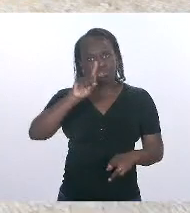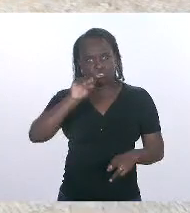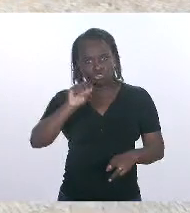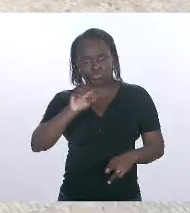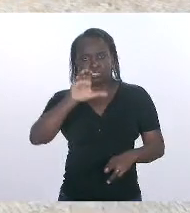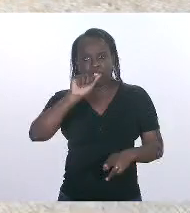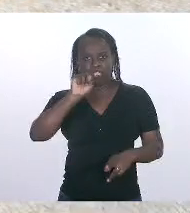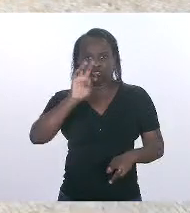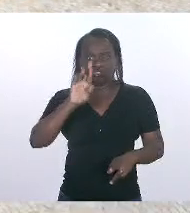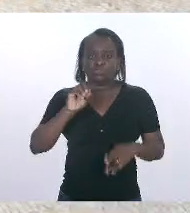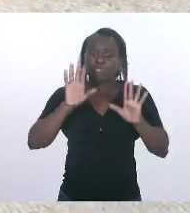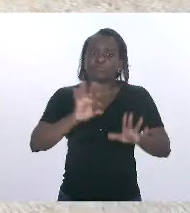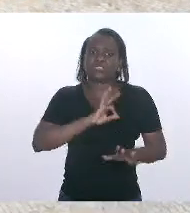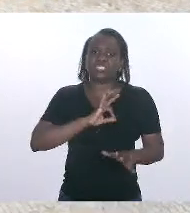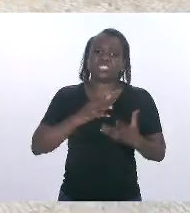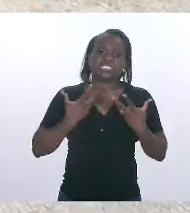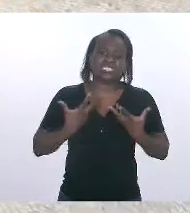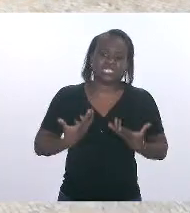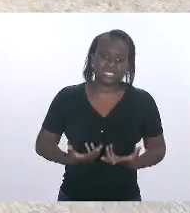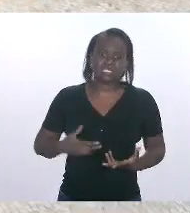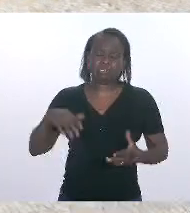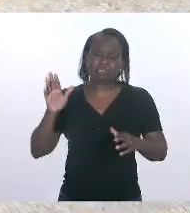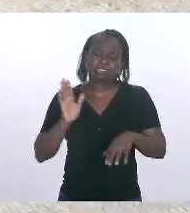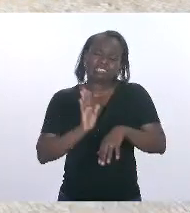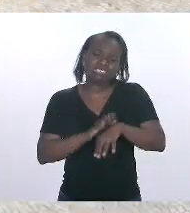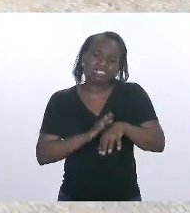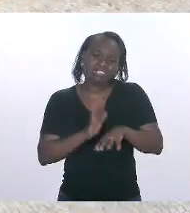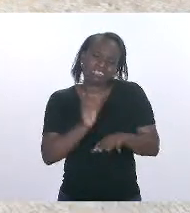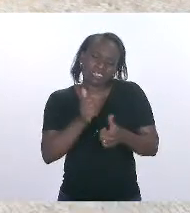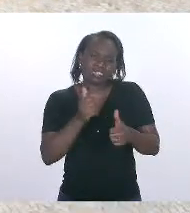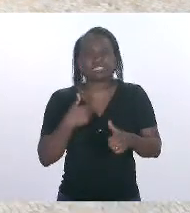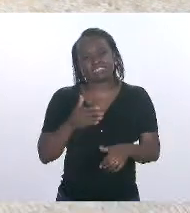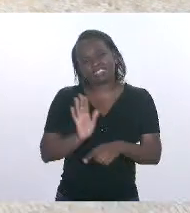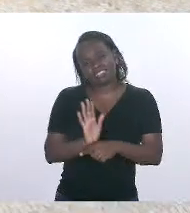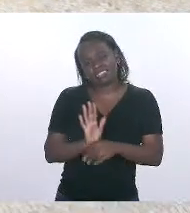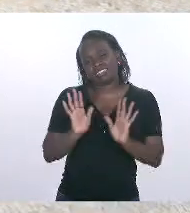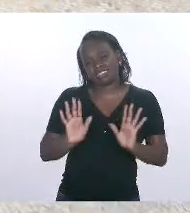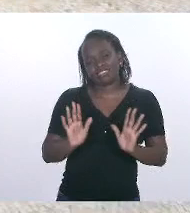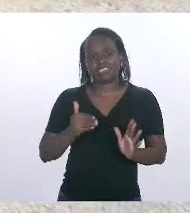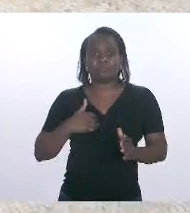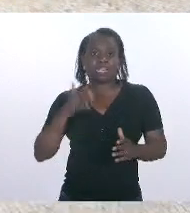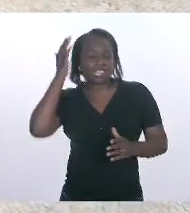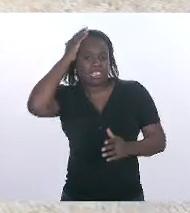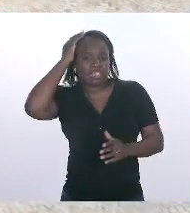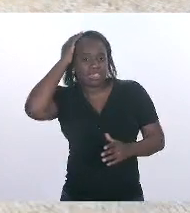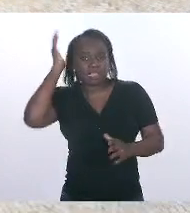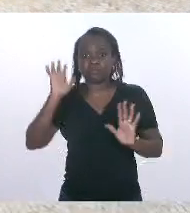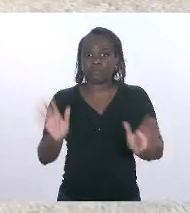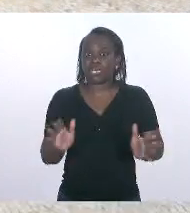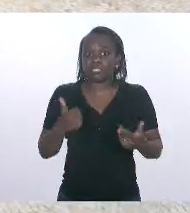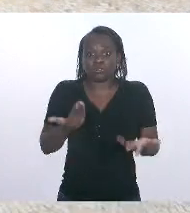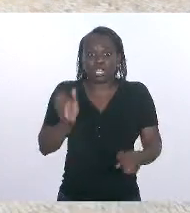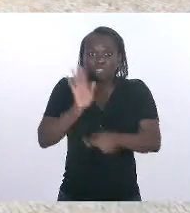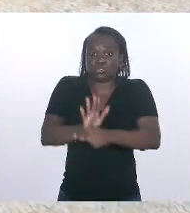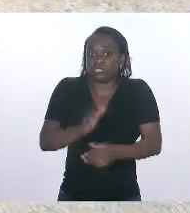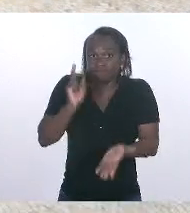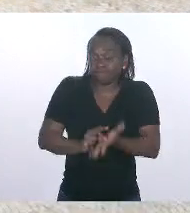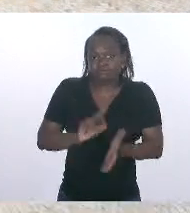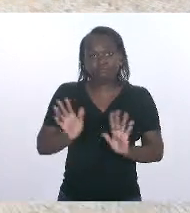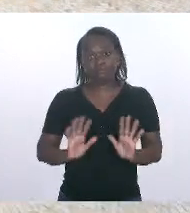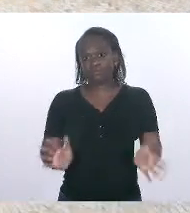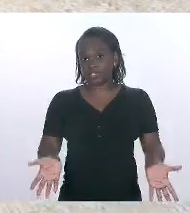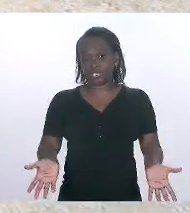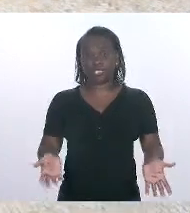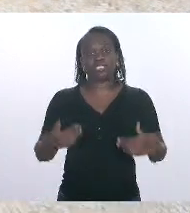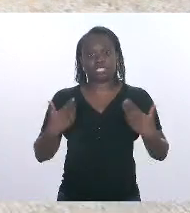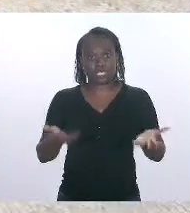Polícia Civil está cansada desse negócio de bater tapinha nas costas, botar tapinha nas costas, de passar a mãozinha na cabeça e não ajudar a nossa instituição.